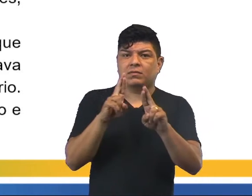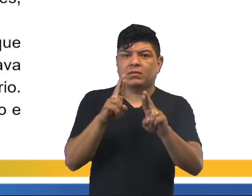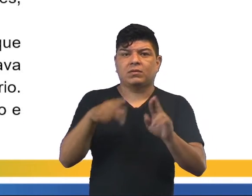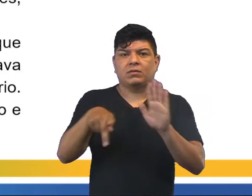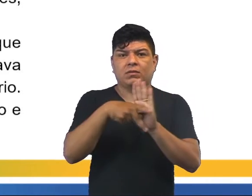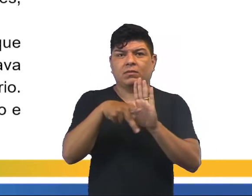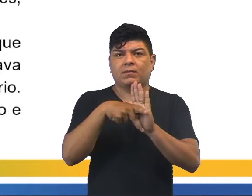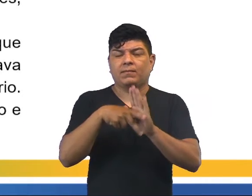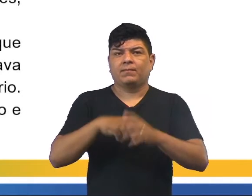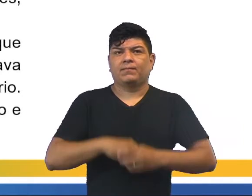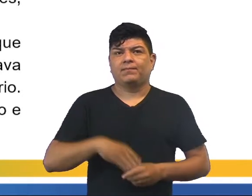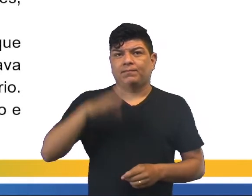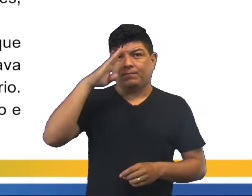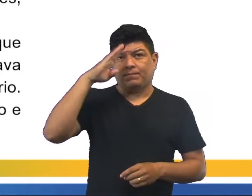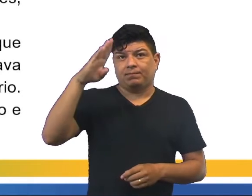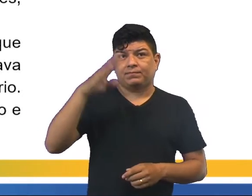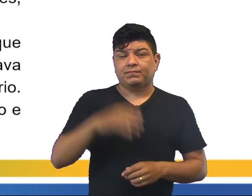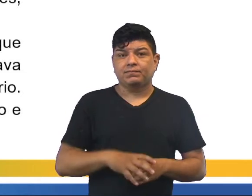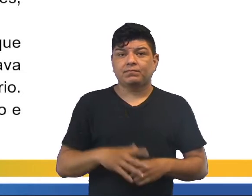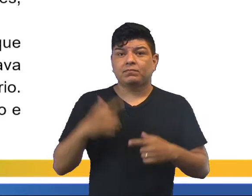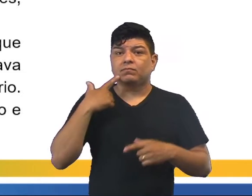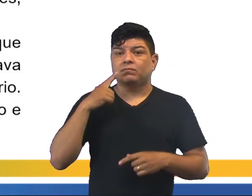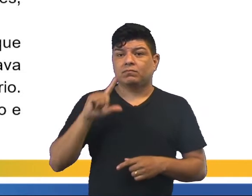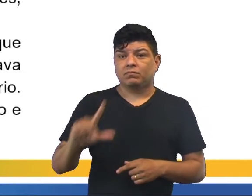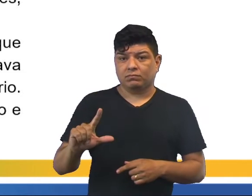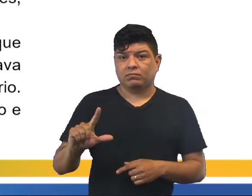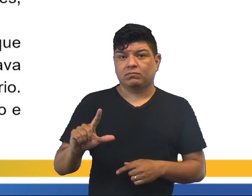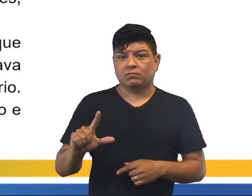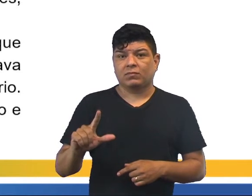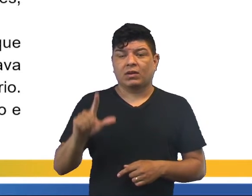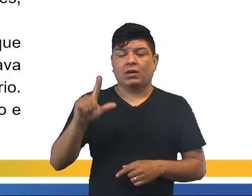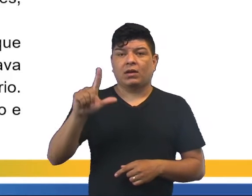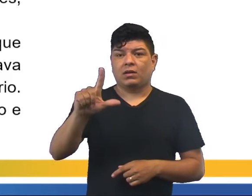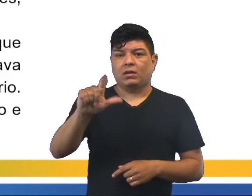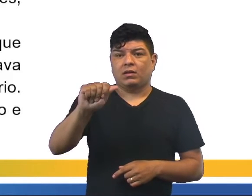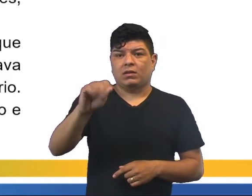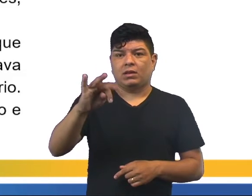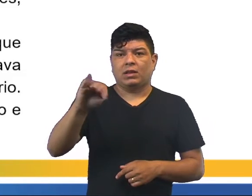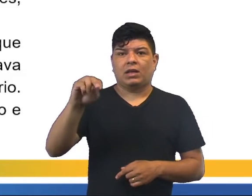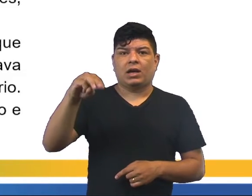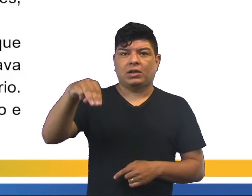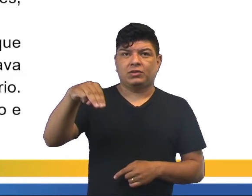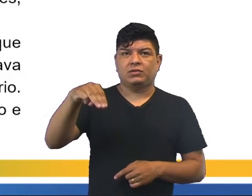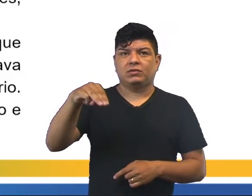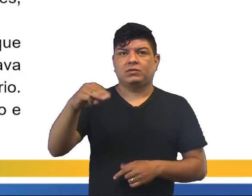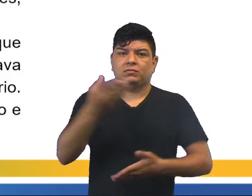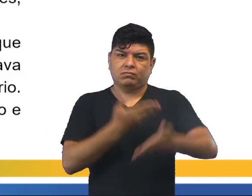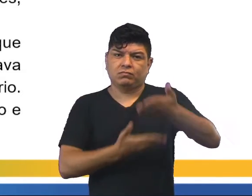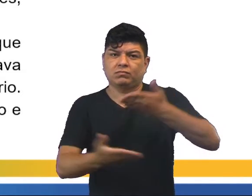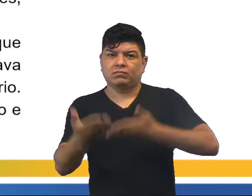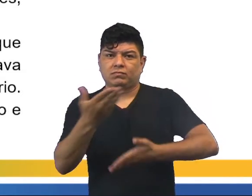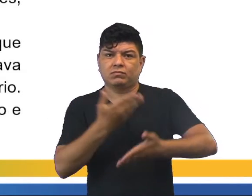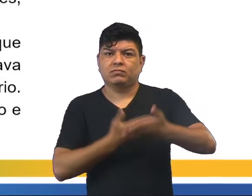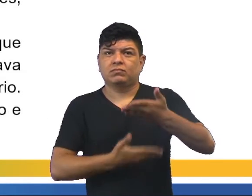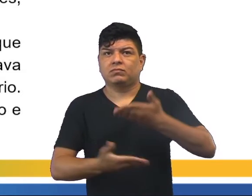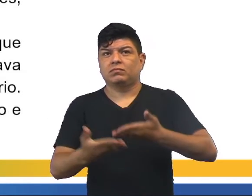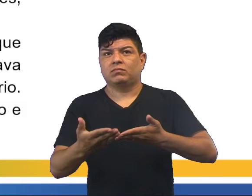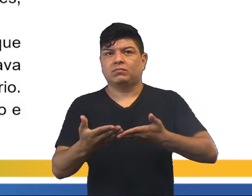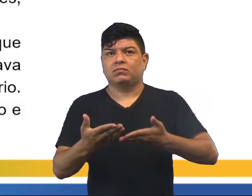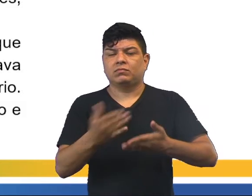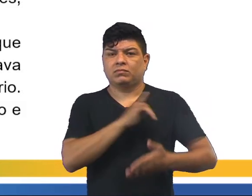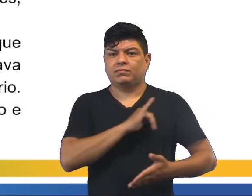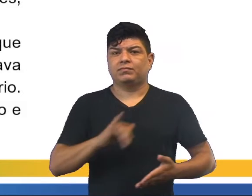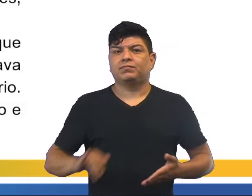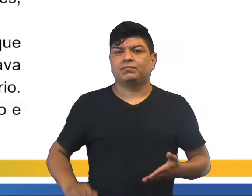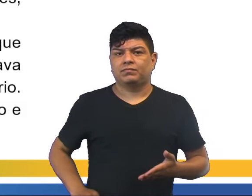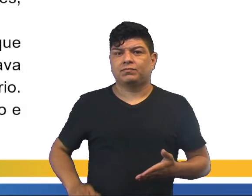principalmente, né? A língua romana era o latim, que depois de um tempo, né, espalhou-se pelos quatro cantos do império,